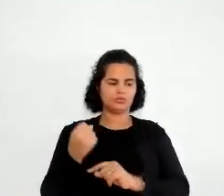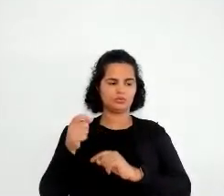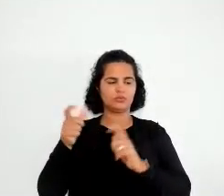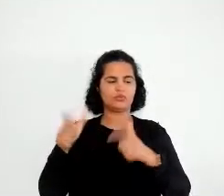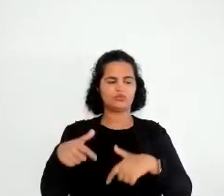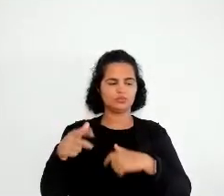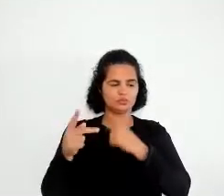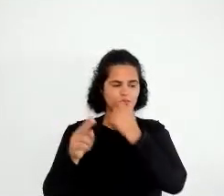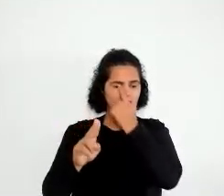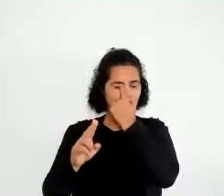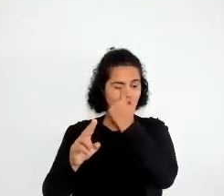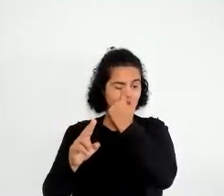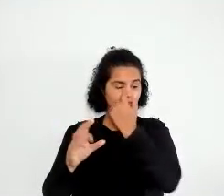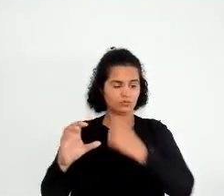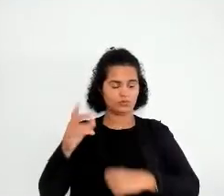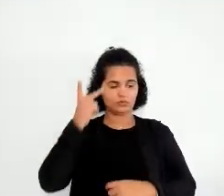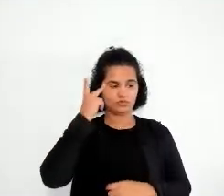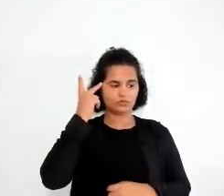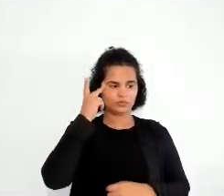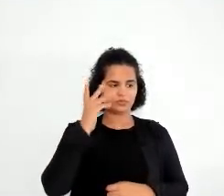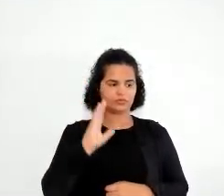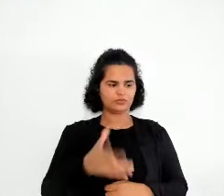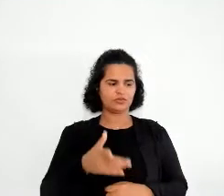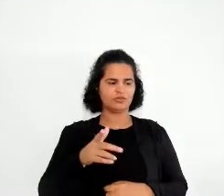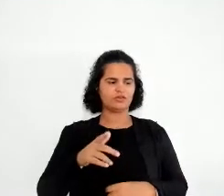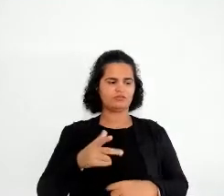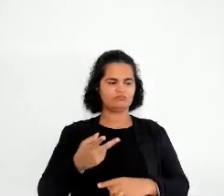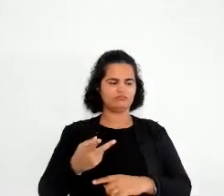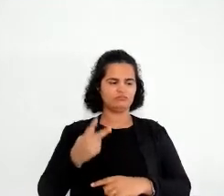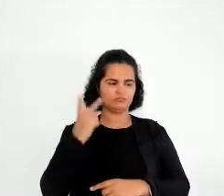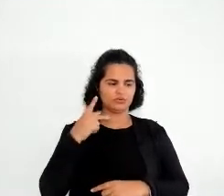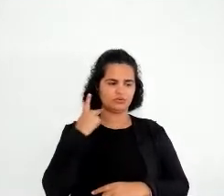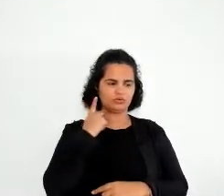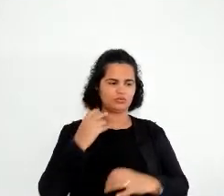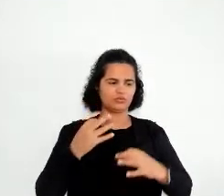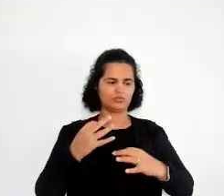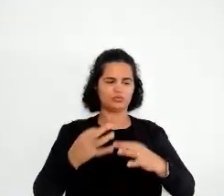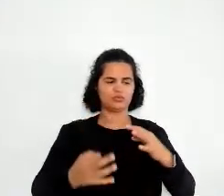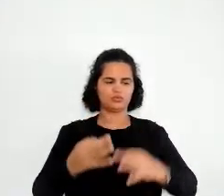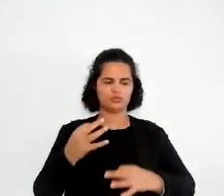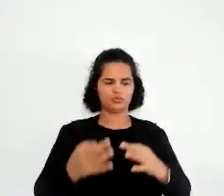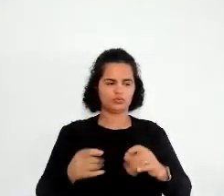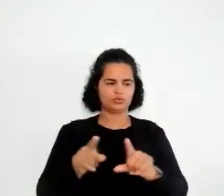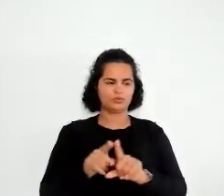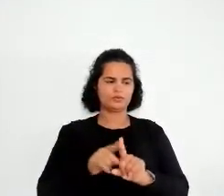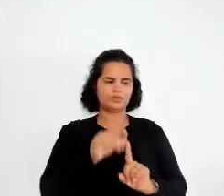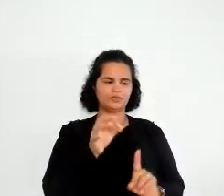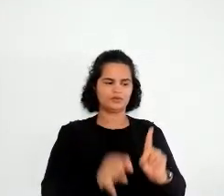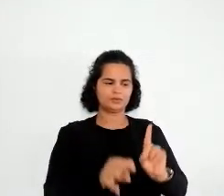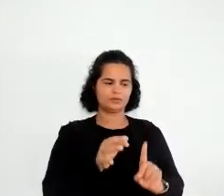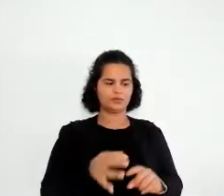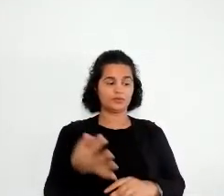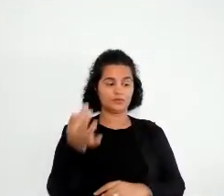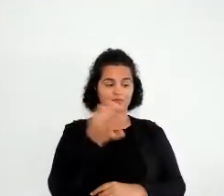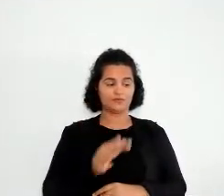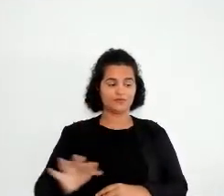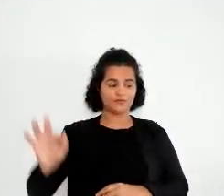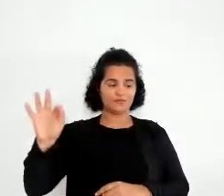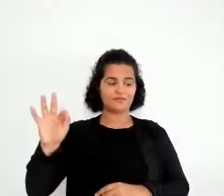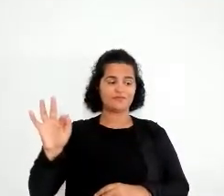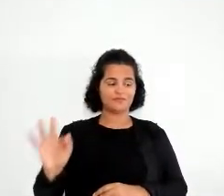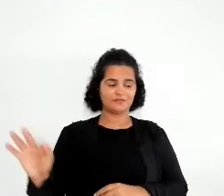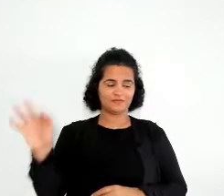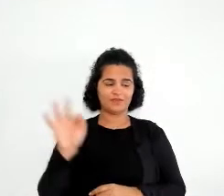Ministério Público do Rio Grande do Norte, procurador da República e desembargador federal, tendo ocupado os cargos